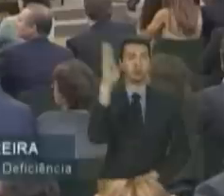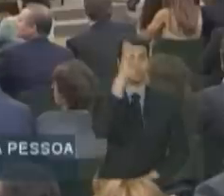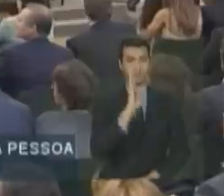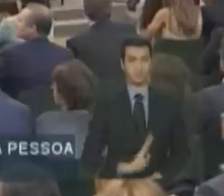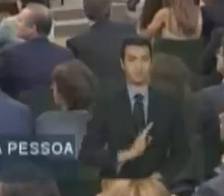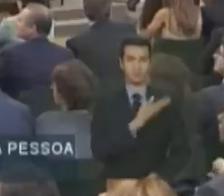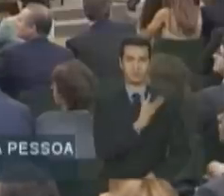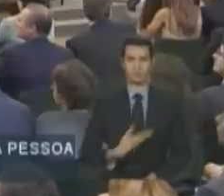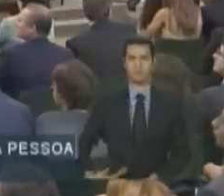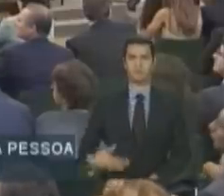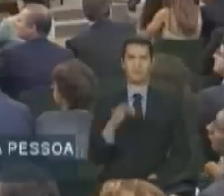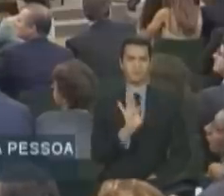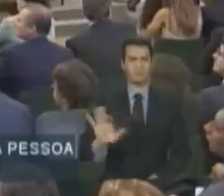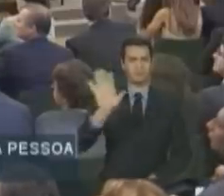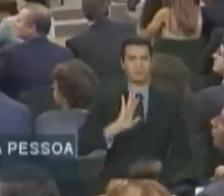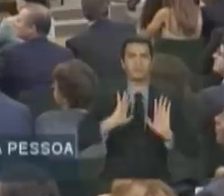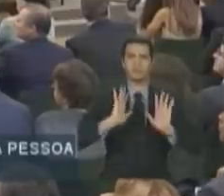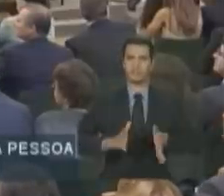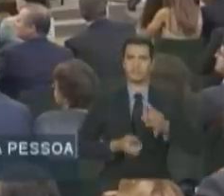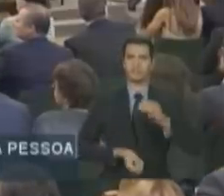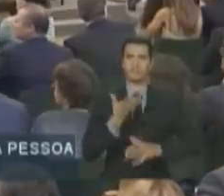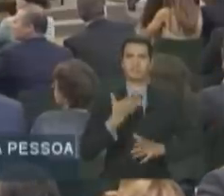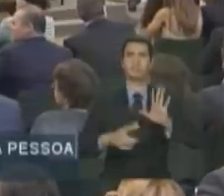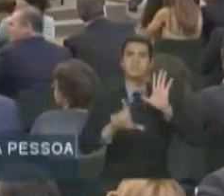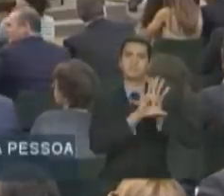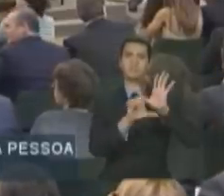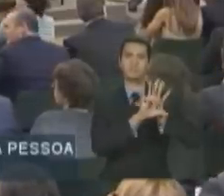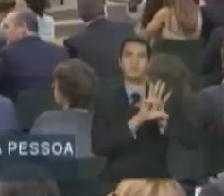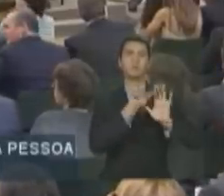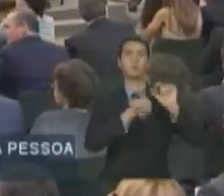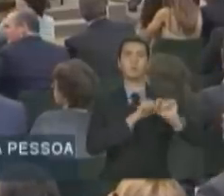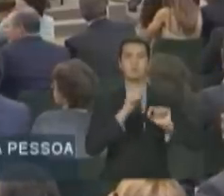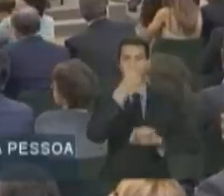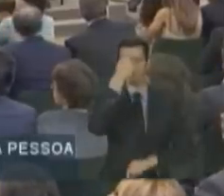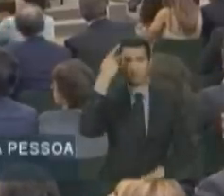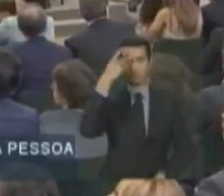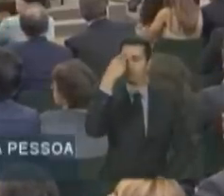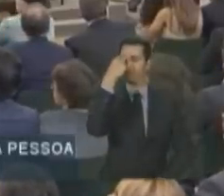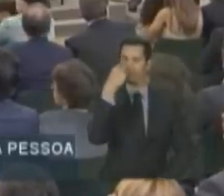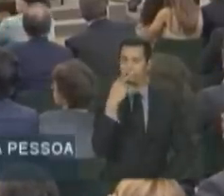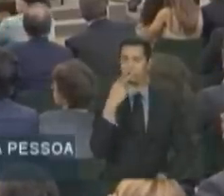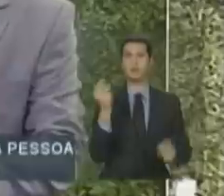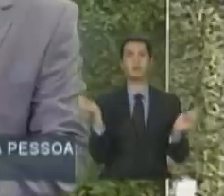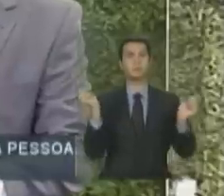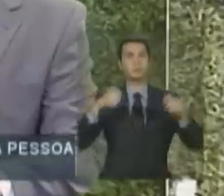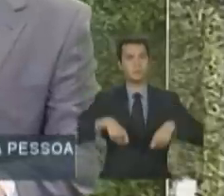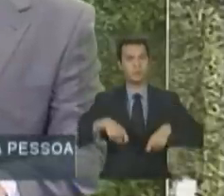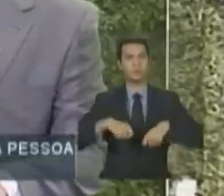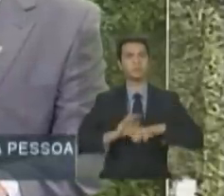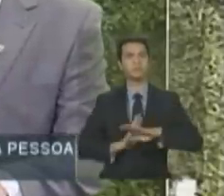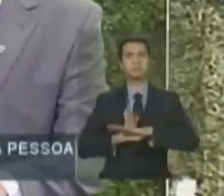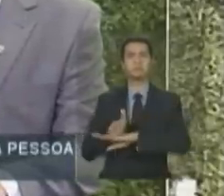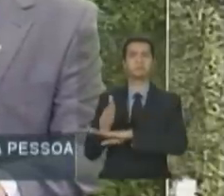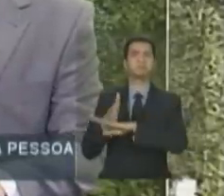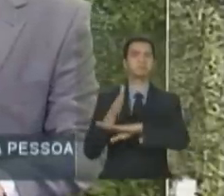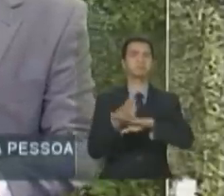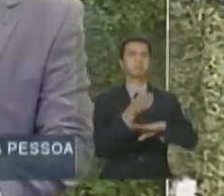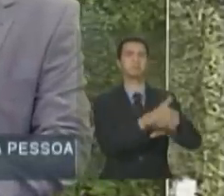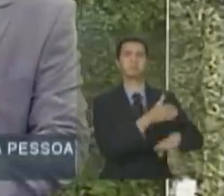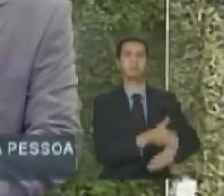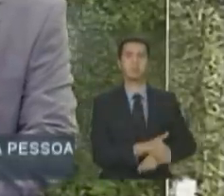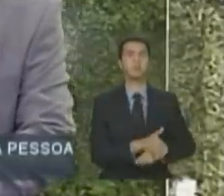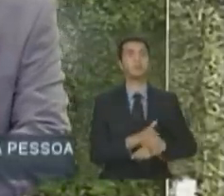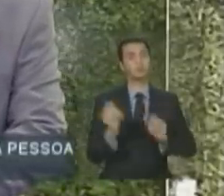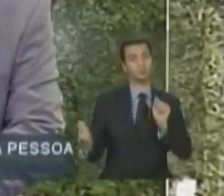permitiu, através de legislação, que as pessoas cegas pudessem entrar em todos os espaços utilizando